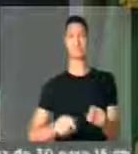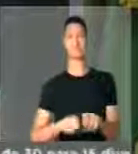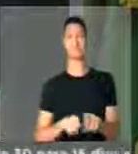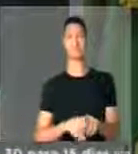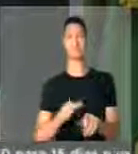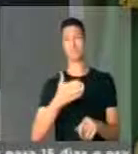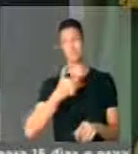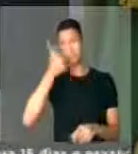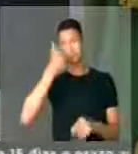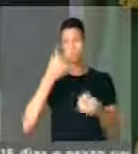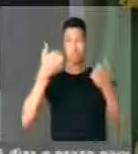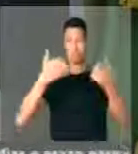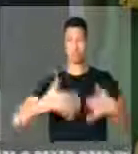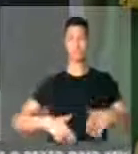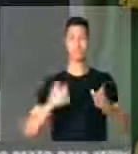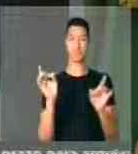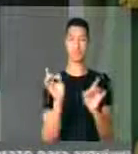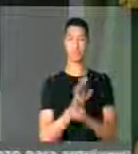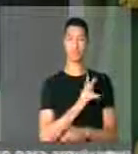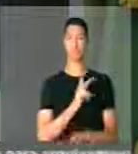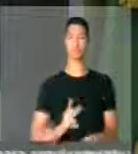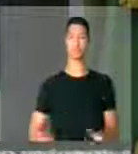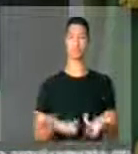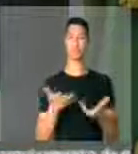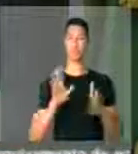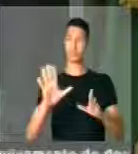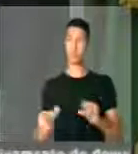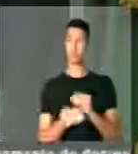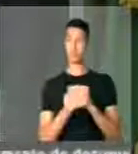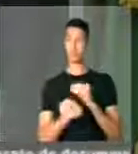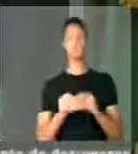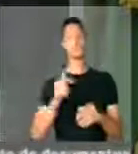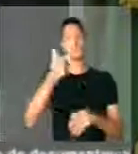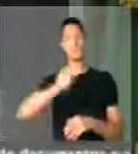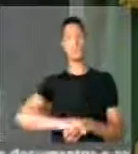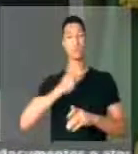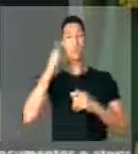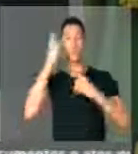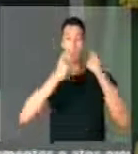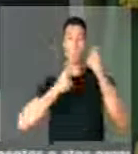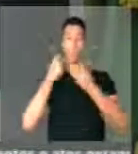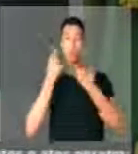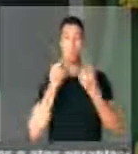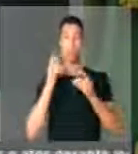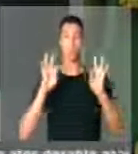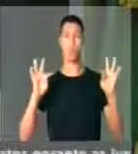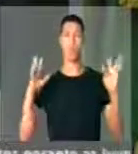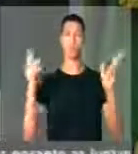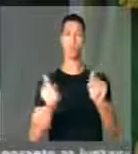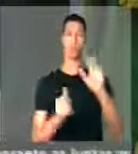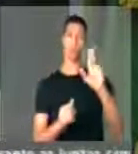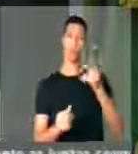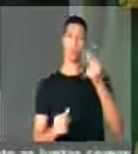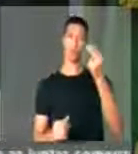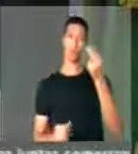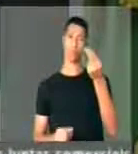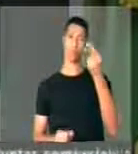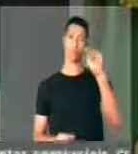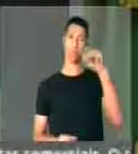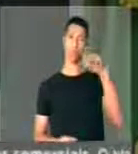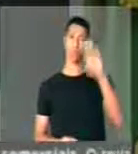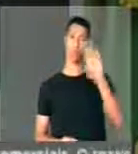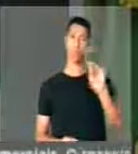ser melhor explicadas. Pessoal de Para concluir, Chapecó. presidente, quero agregar aqui Muito mais bem. essa preocupação: todo o chumbo e o Esse é zinco primeiro.